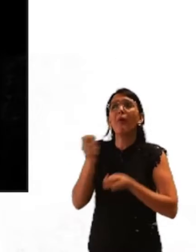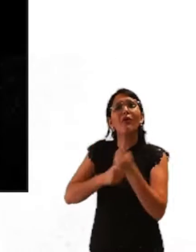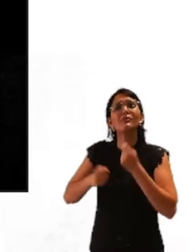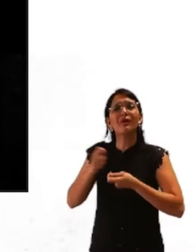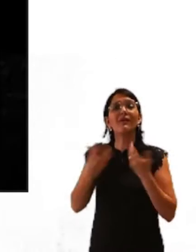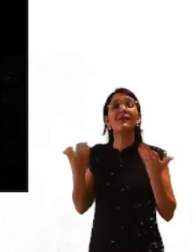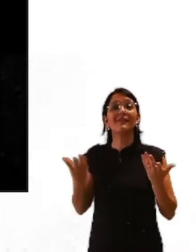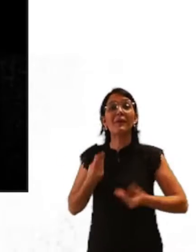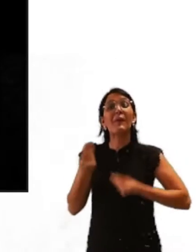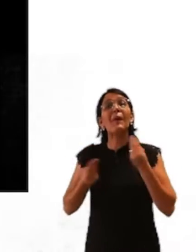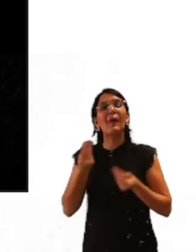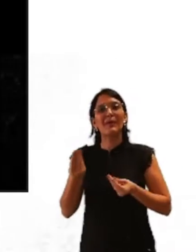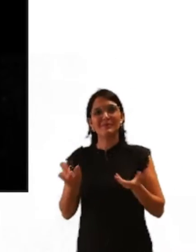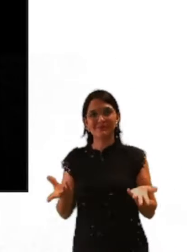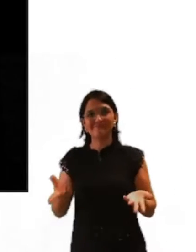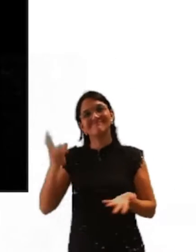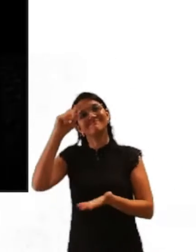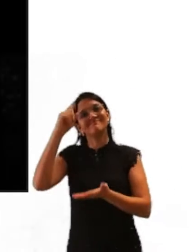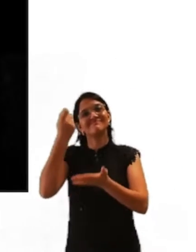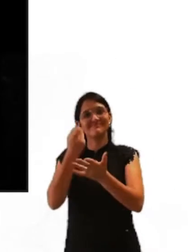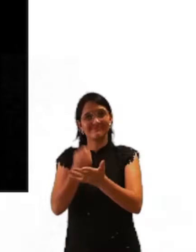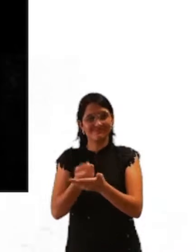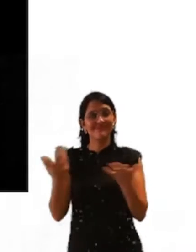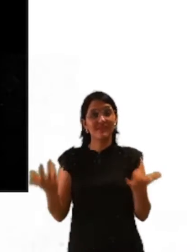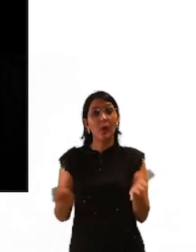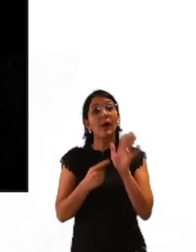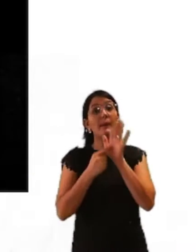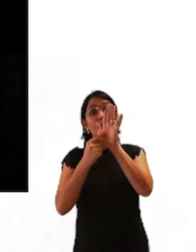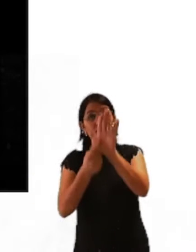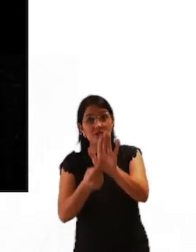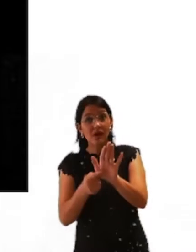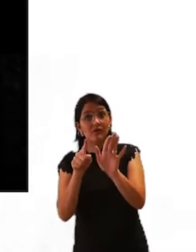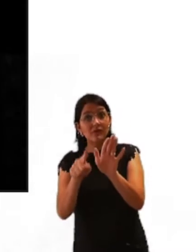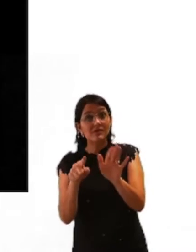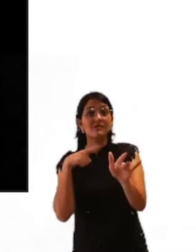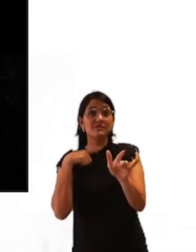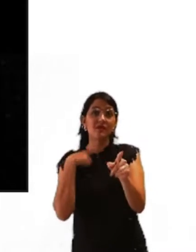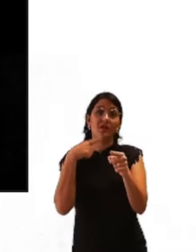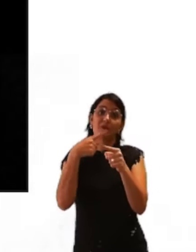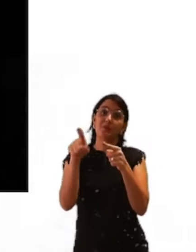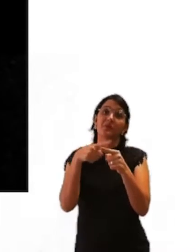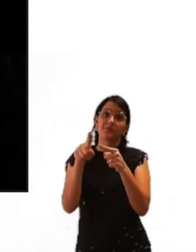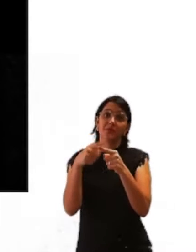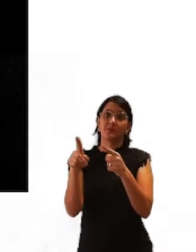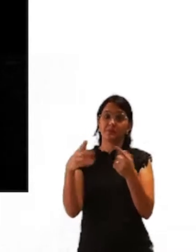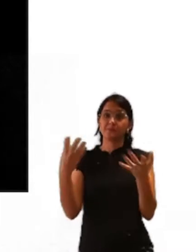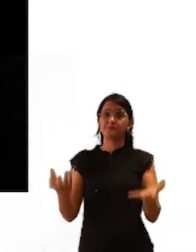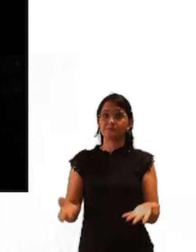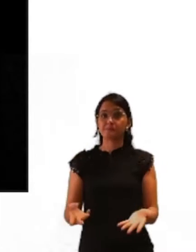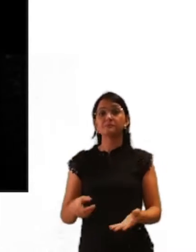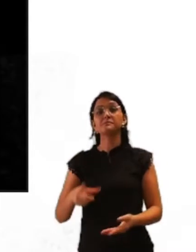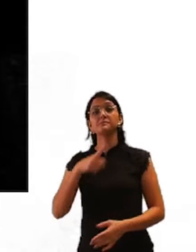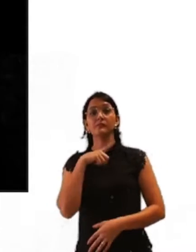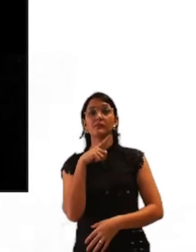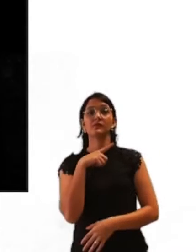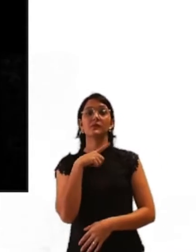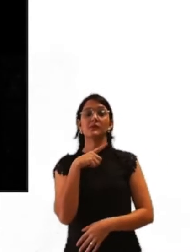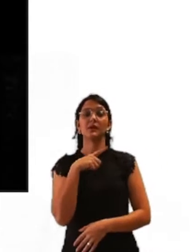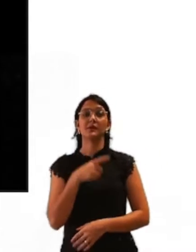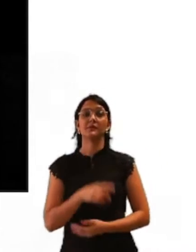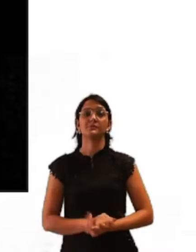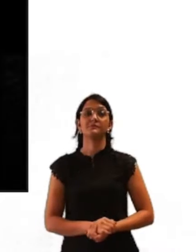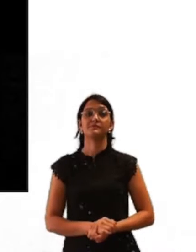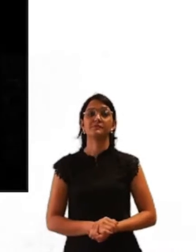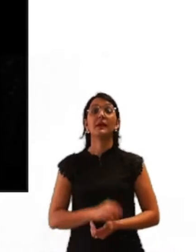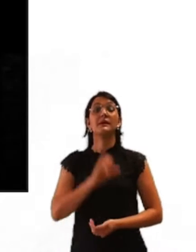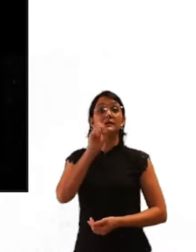subjetivismo? Né? Então, a ideia aqui é apresentar para vocês e problematizar isso. Existe,